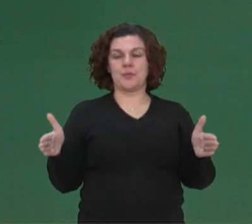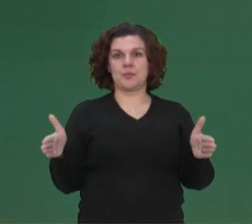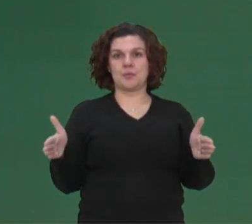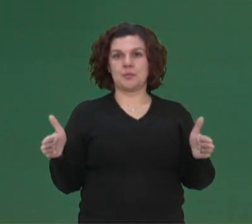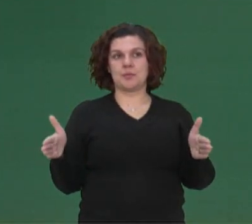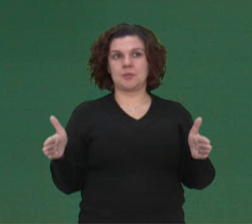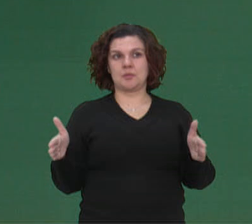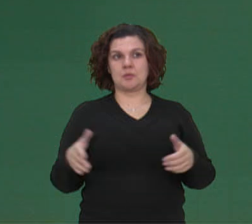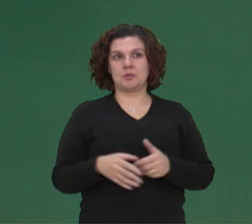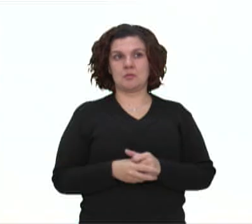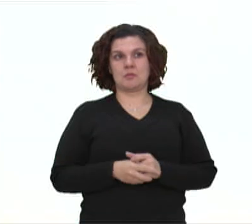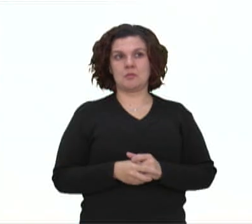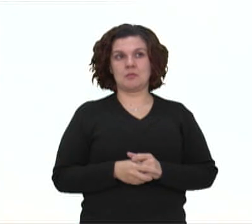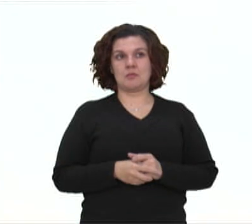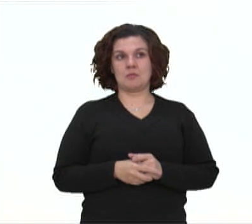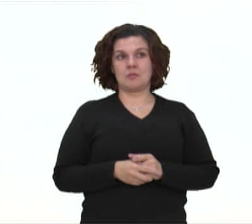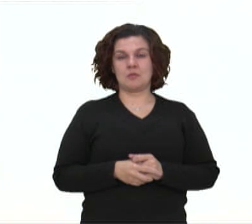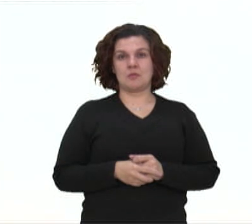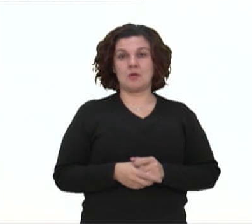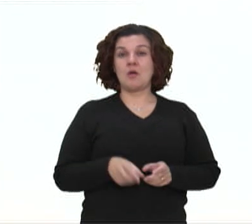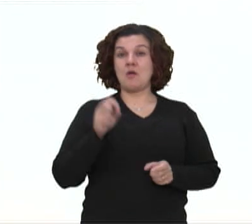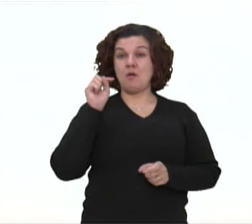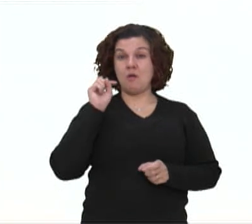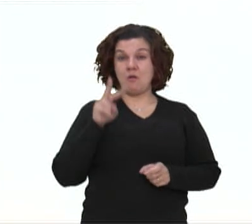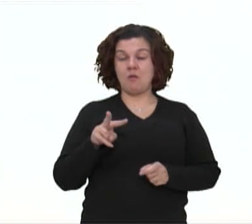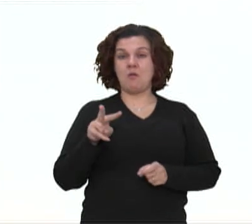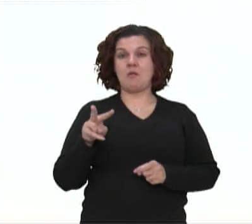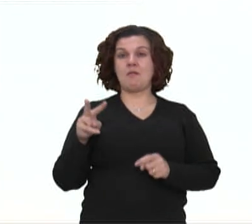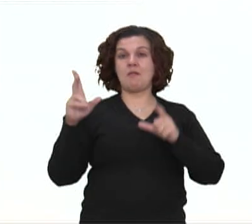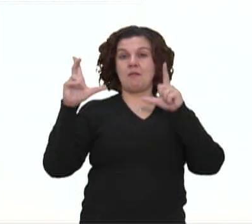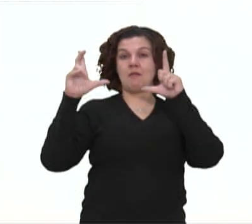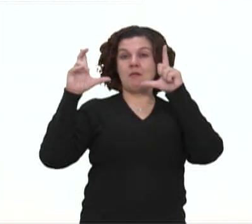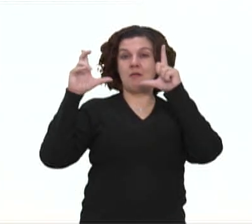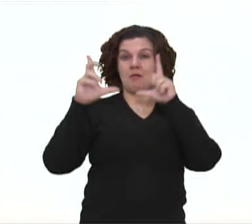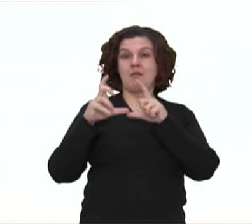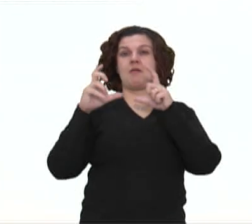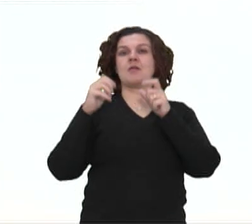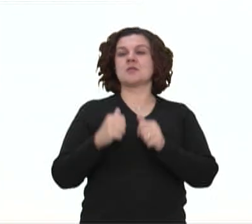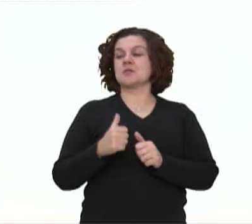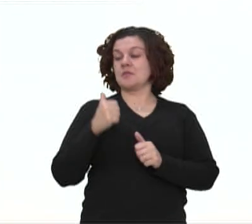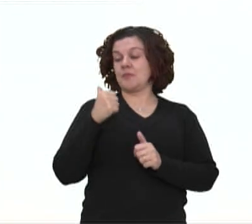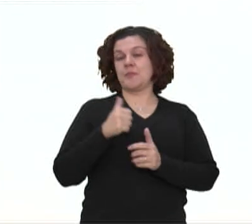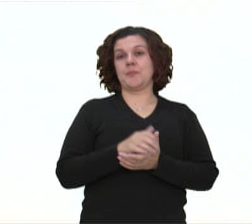Veja essa imagem, meu querido e minha querida. Olha lá. Ó.